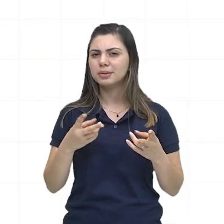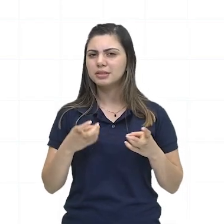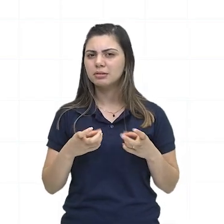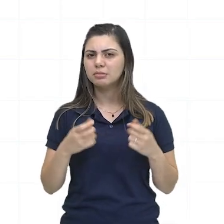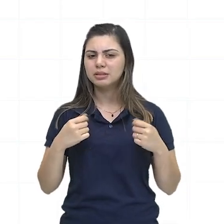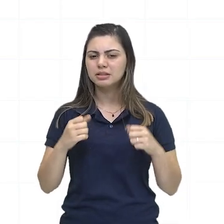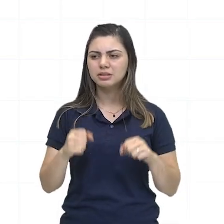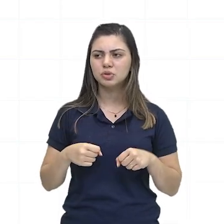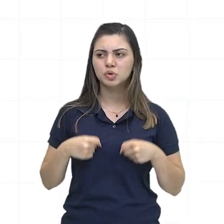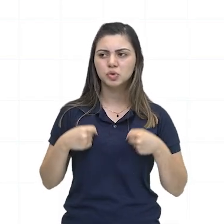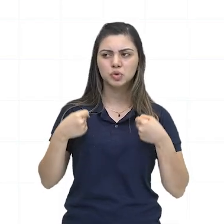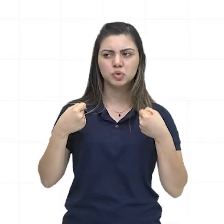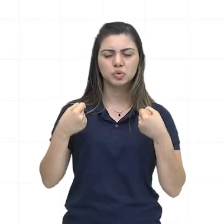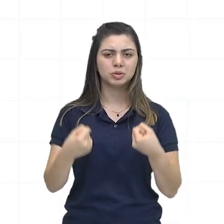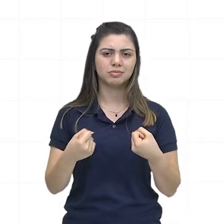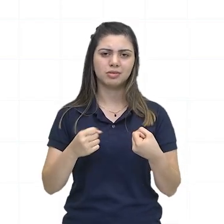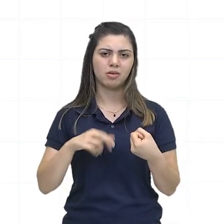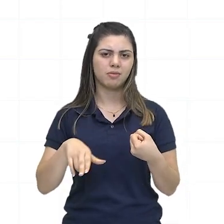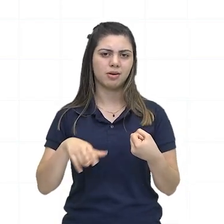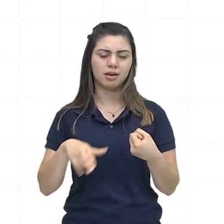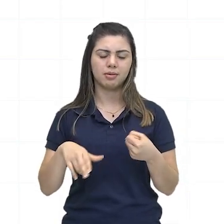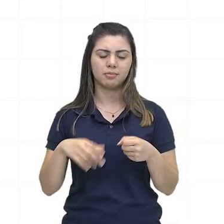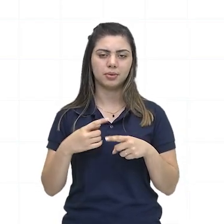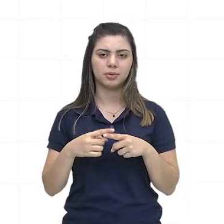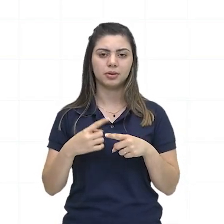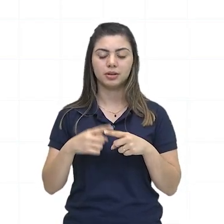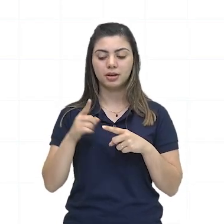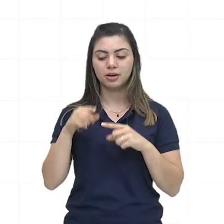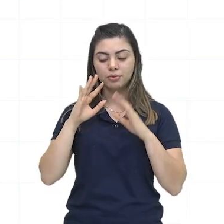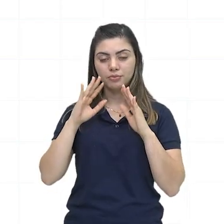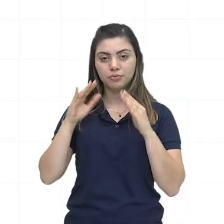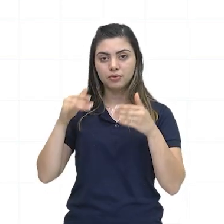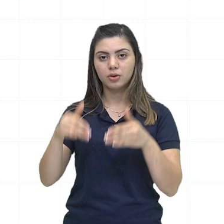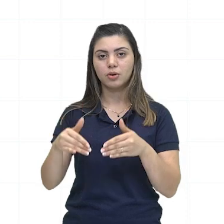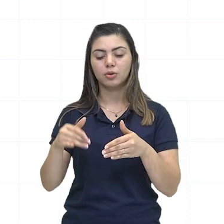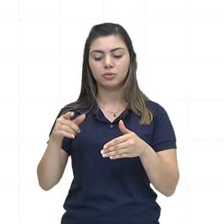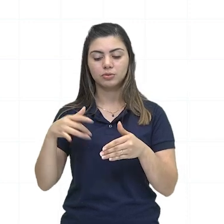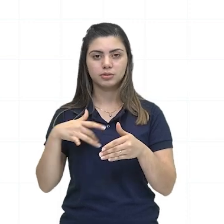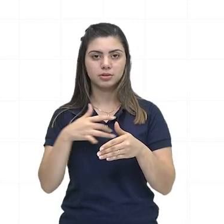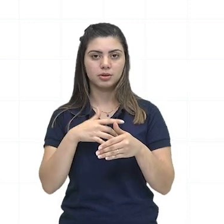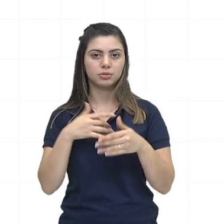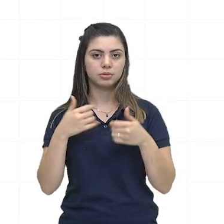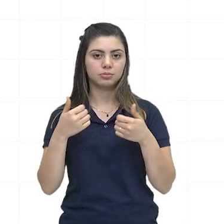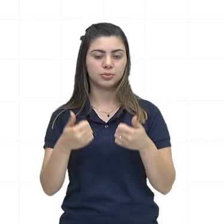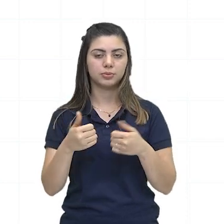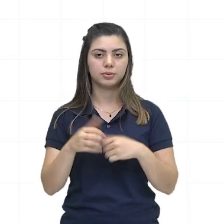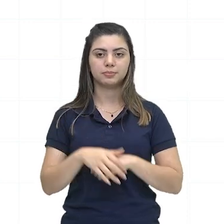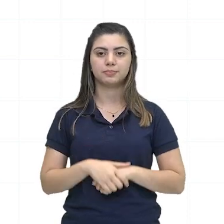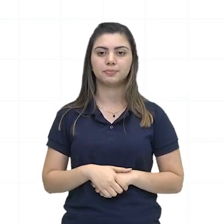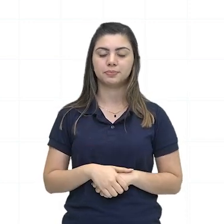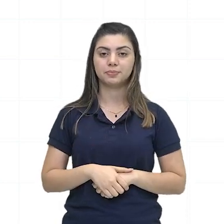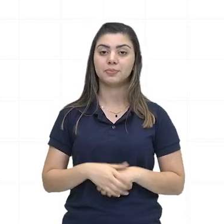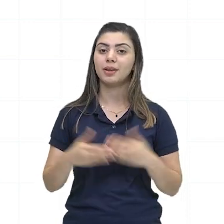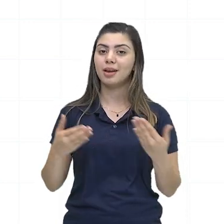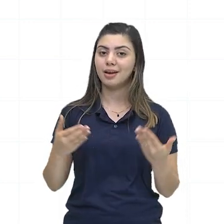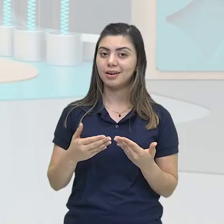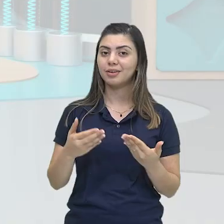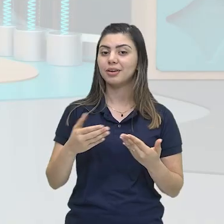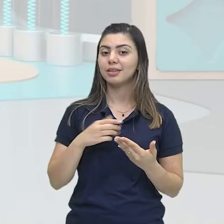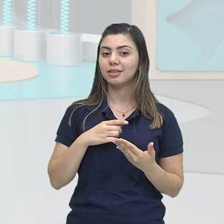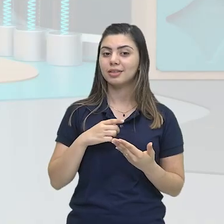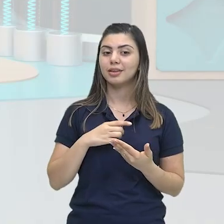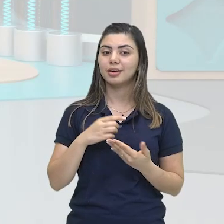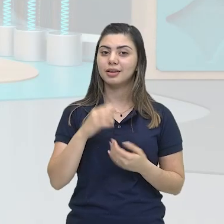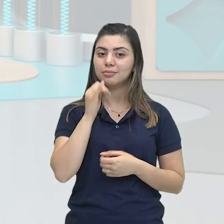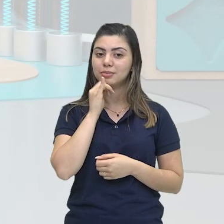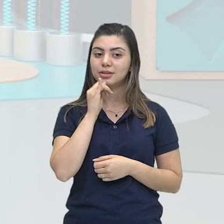alto rendimento, tá? Elas são ginásticas que vão trabalhar essa questão da saúde. E eu trouxe para vocês alguns